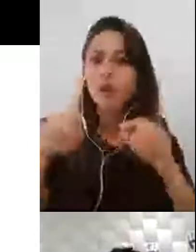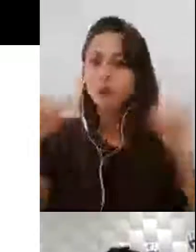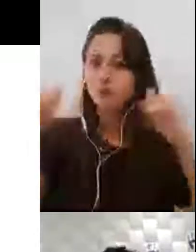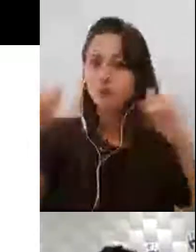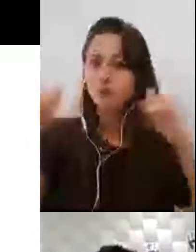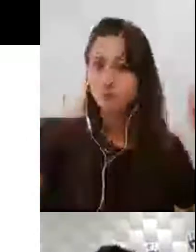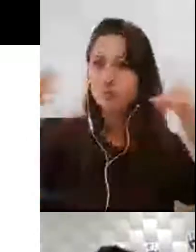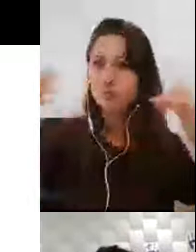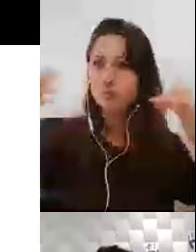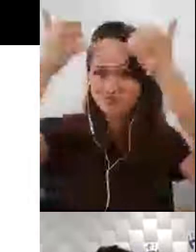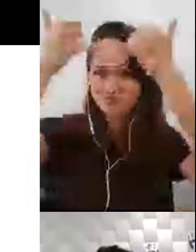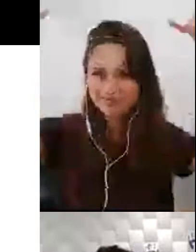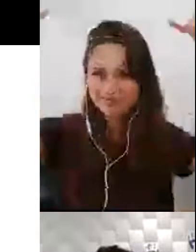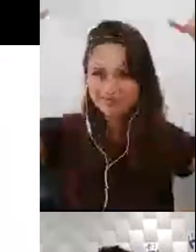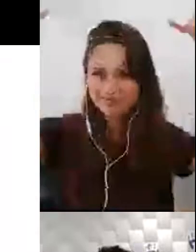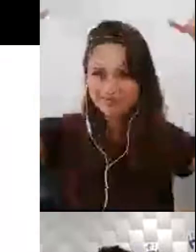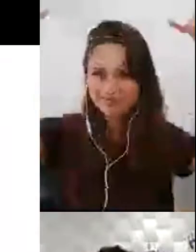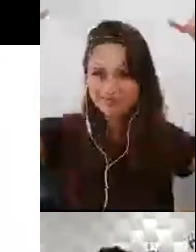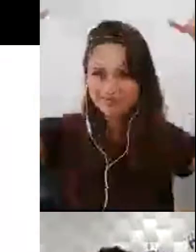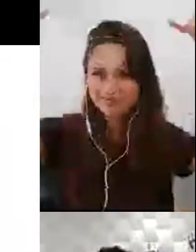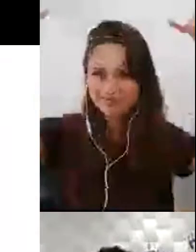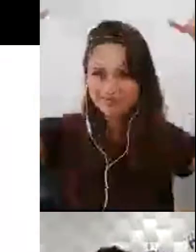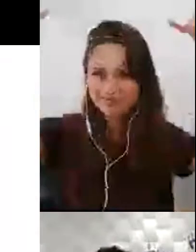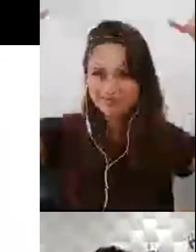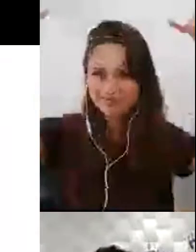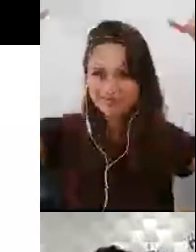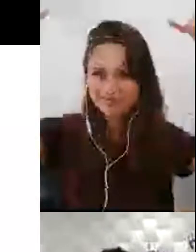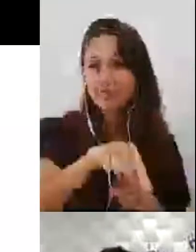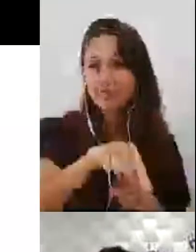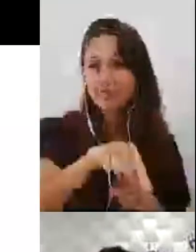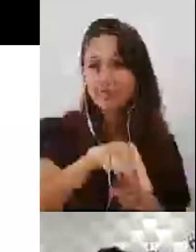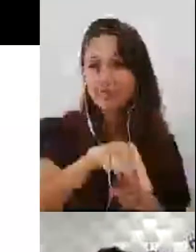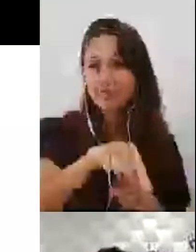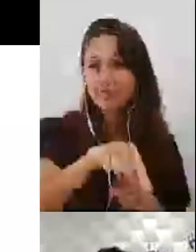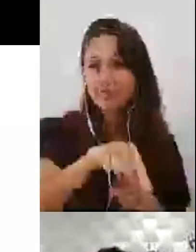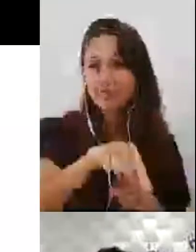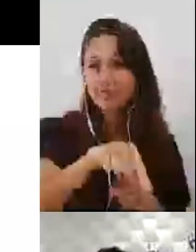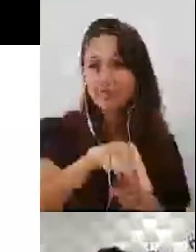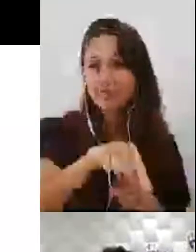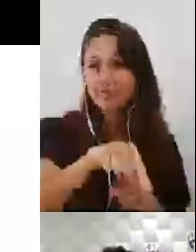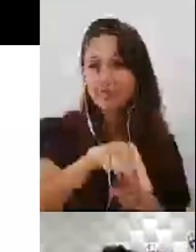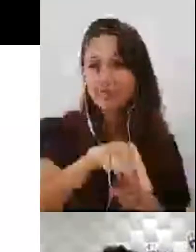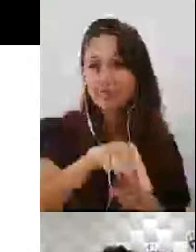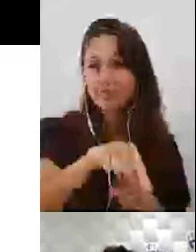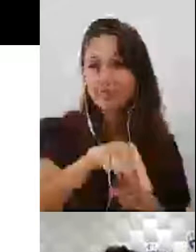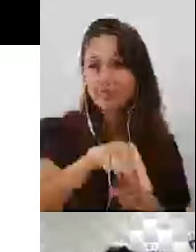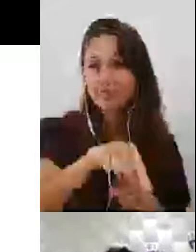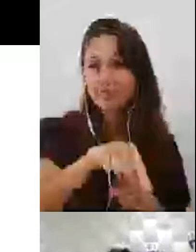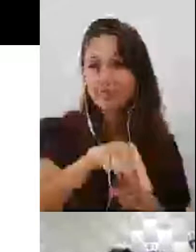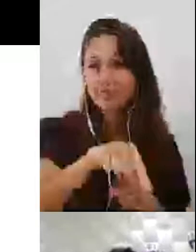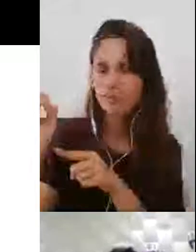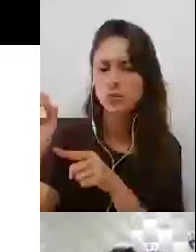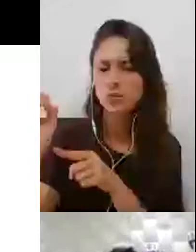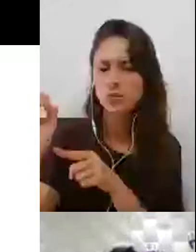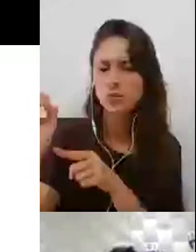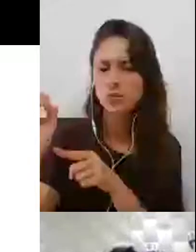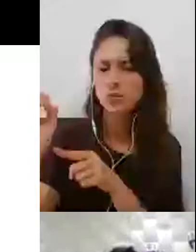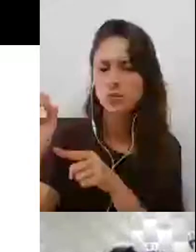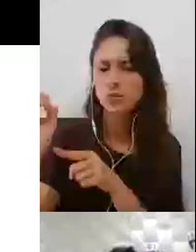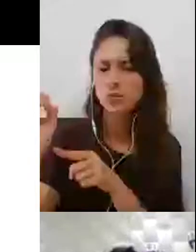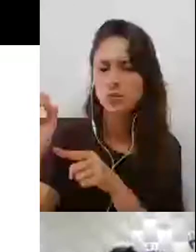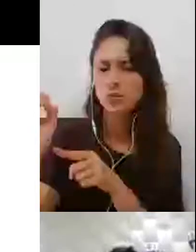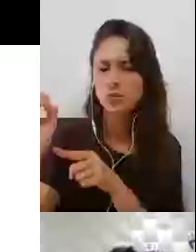utilizada de uma forma mais abrangente, e aí vem a indústria 3.0, que está a relação já inicial